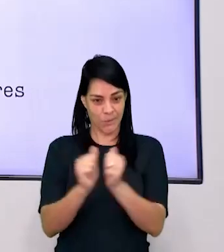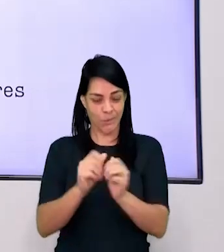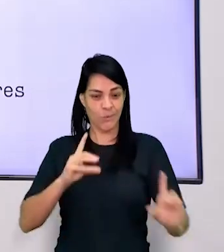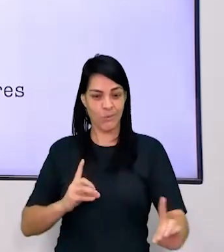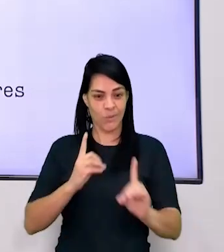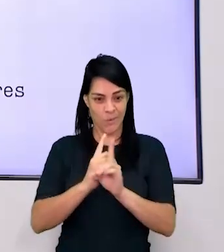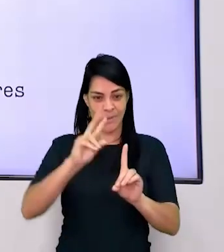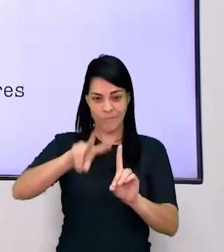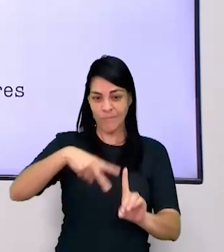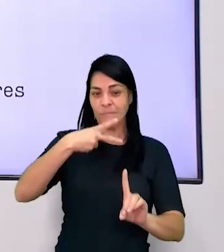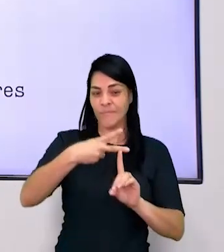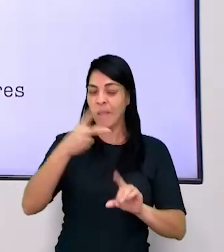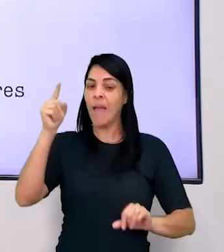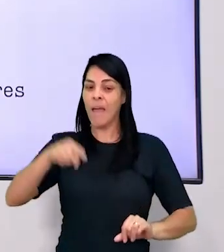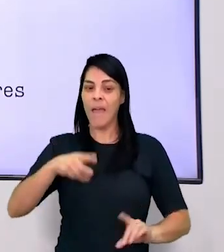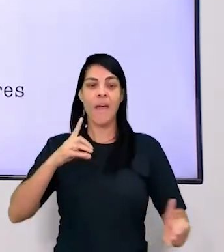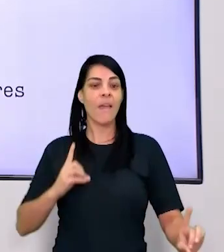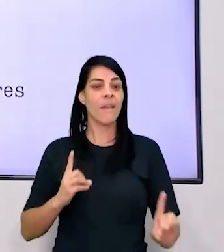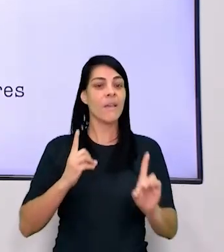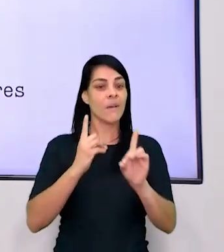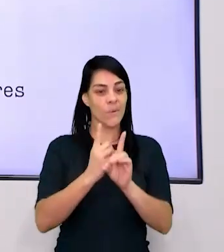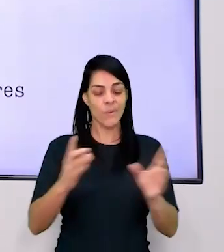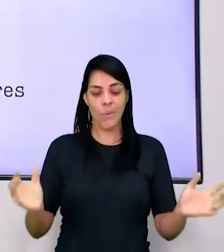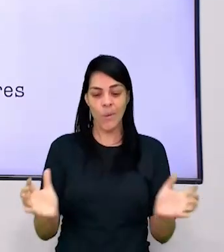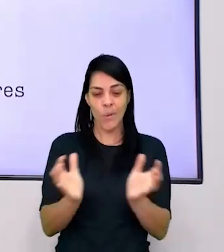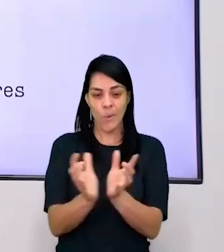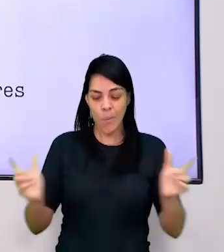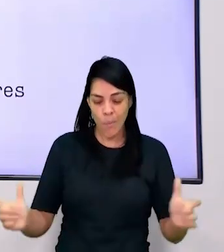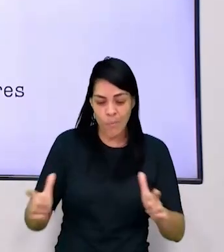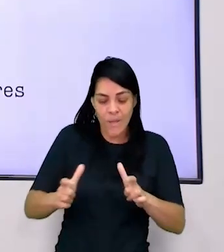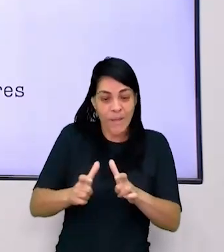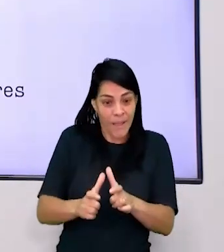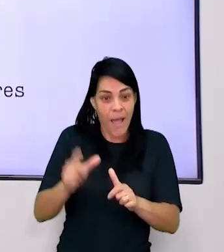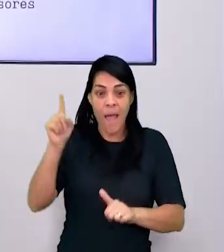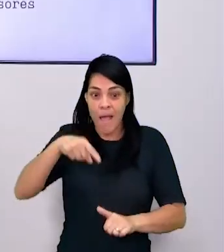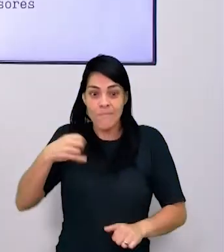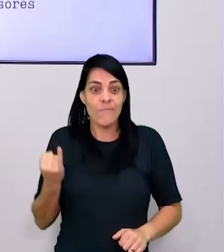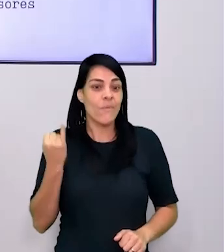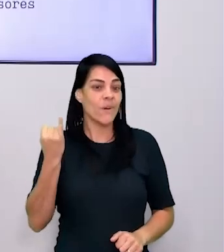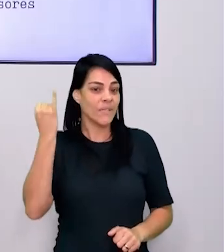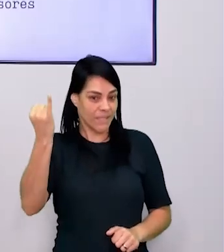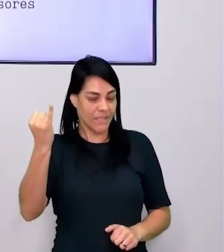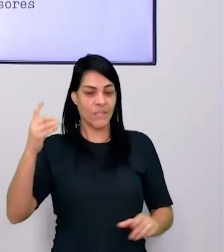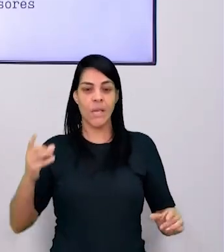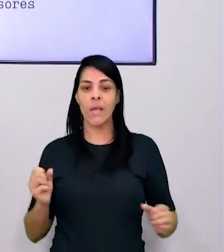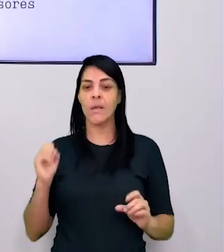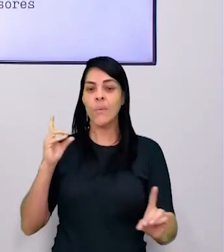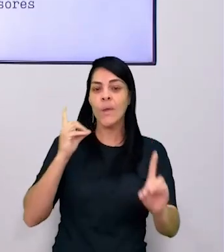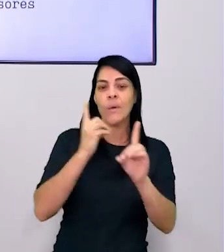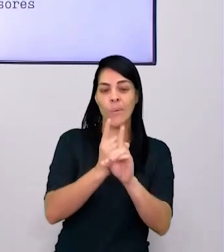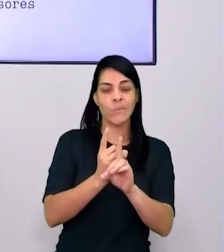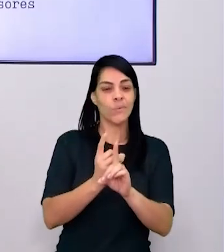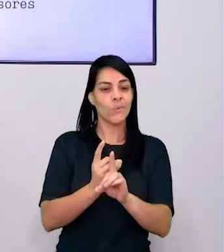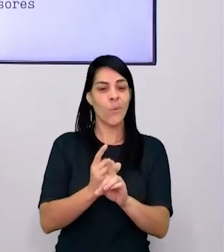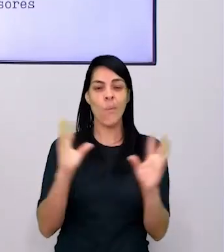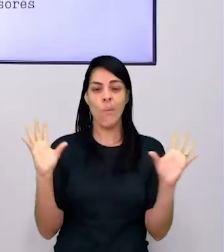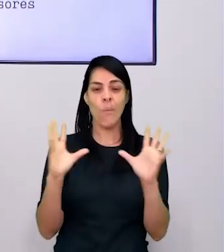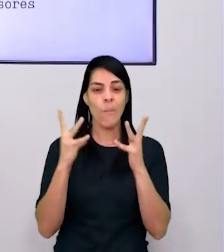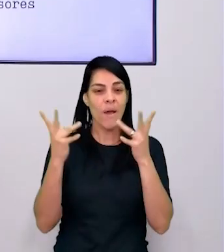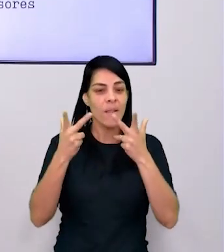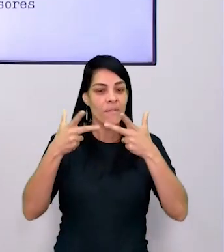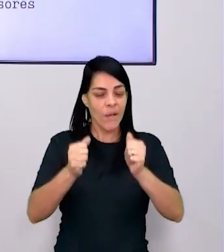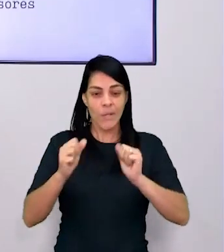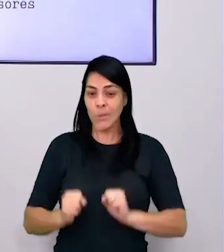multiplicadores. São encontros síncronos e em grupos pequenos, isso é muito importante. São encontros gostosos e o